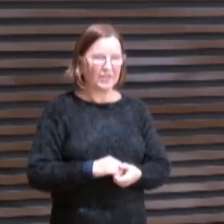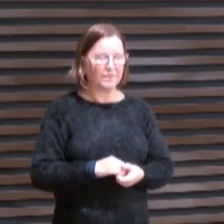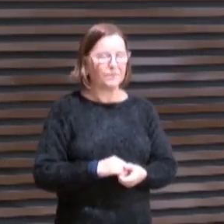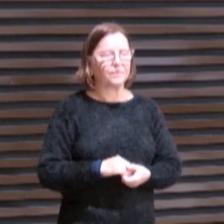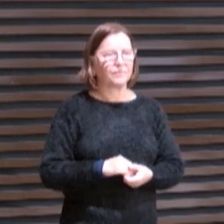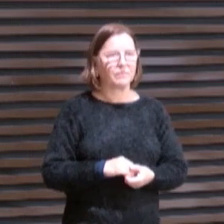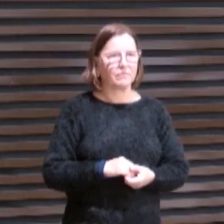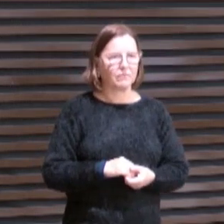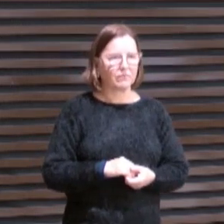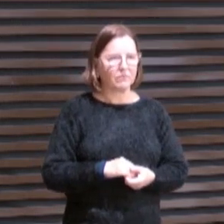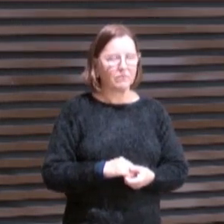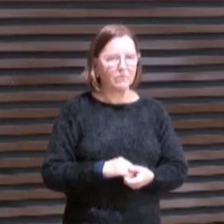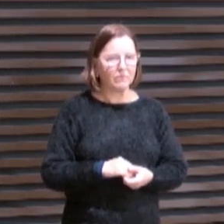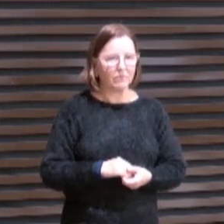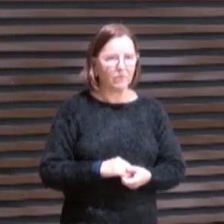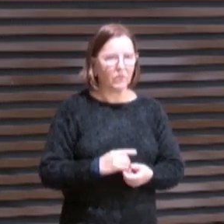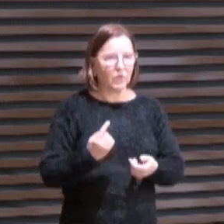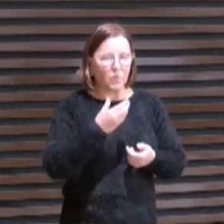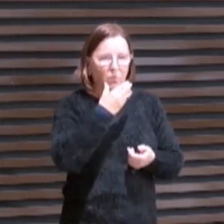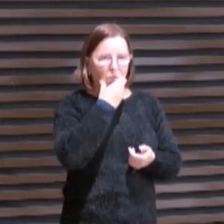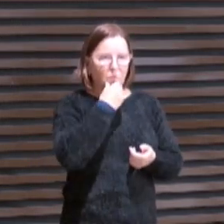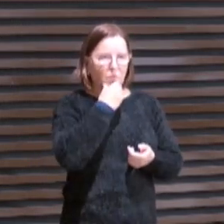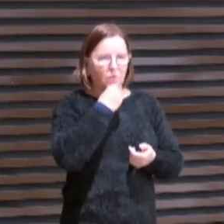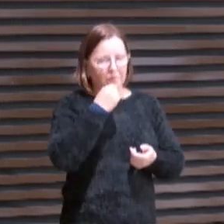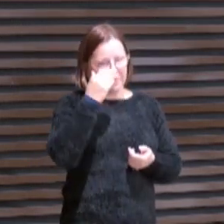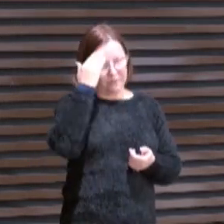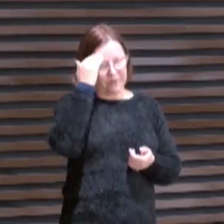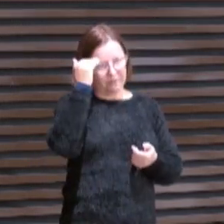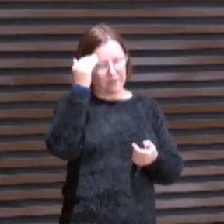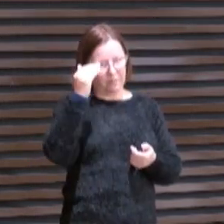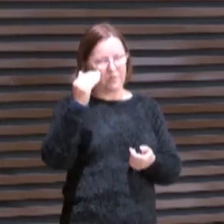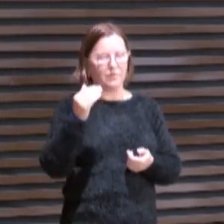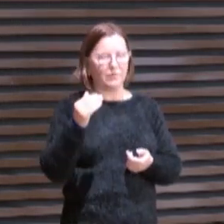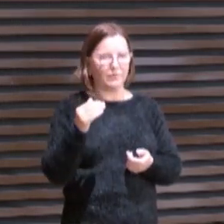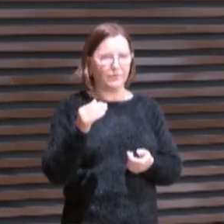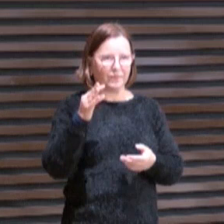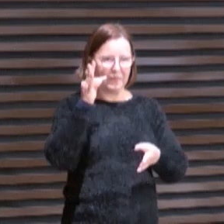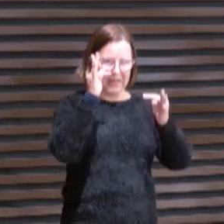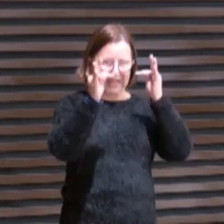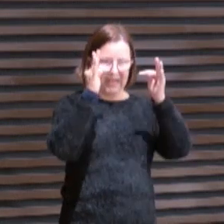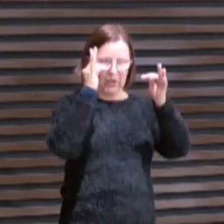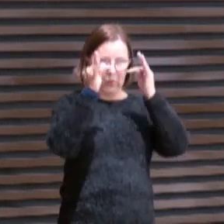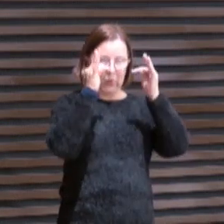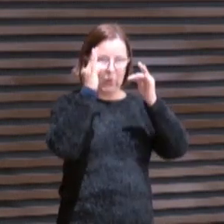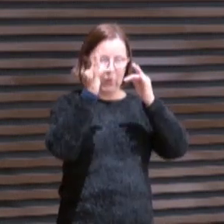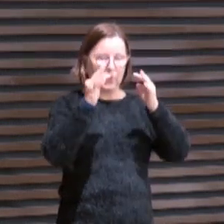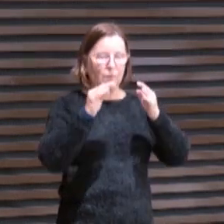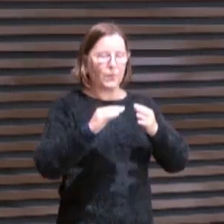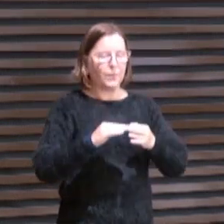Dr. James Montgomery Boyce, que é um teólogo que eu gosto dele, porque ele não